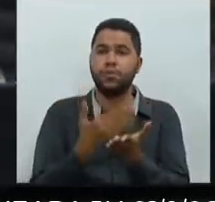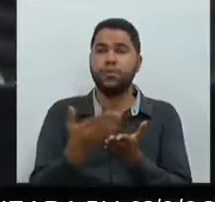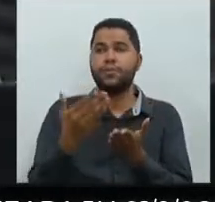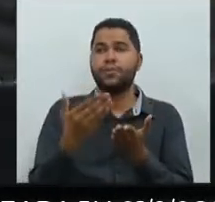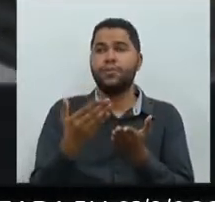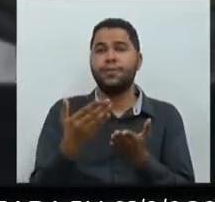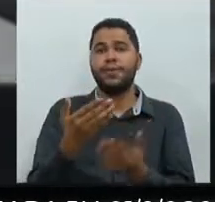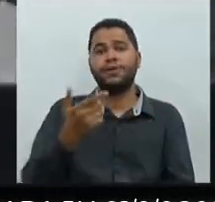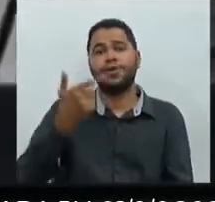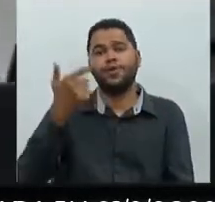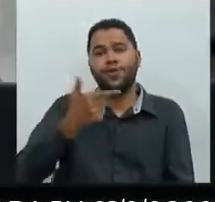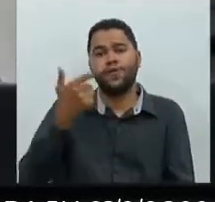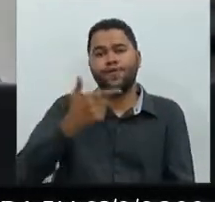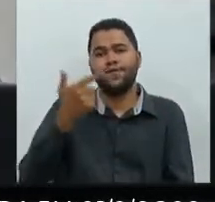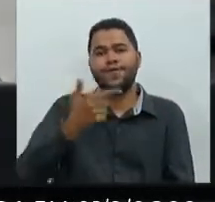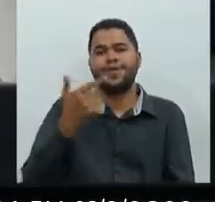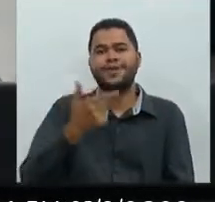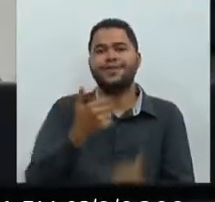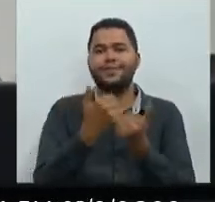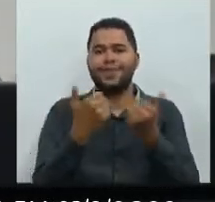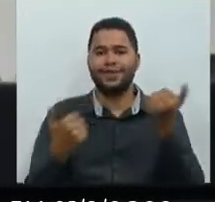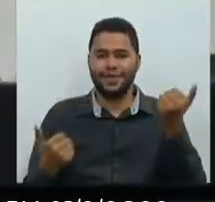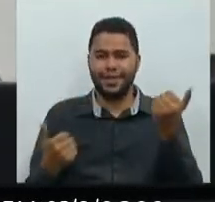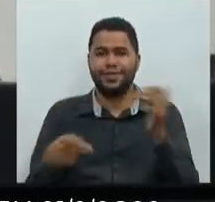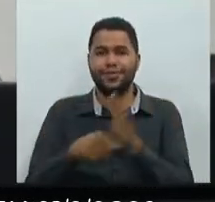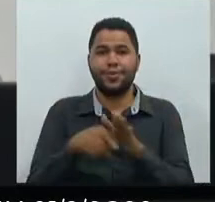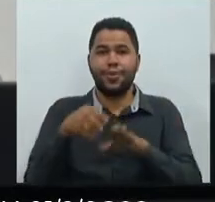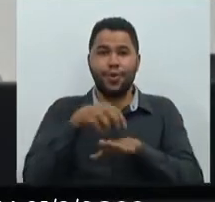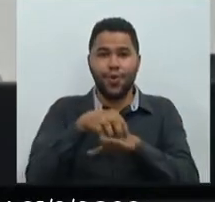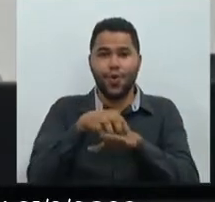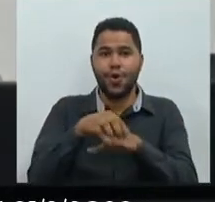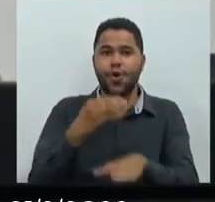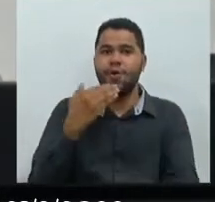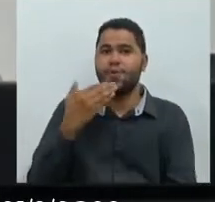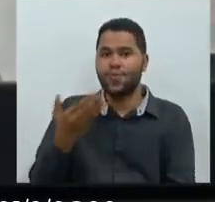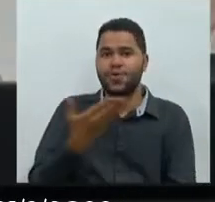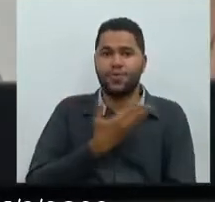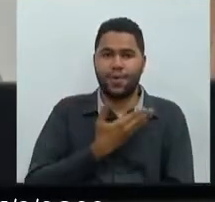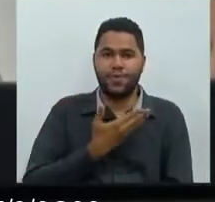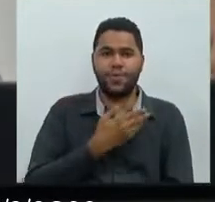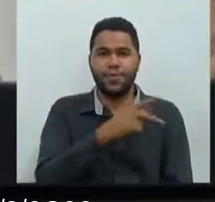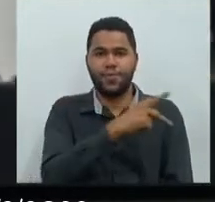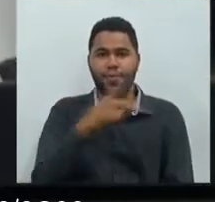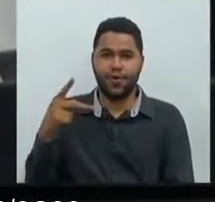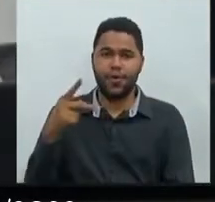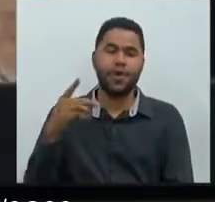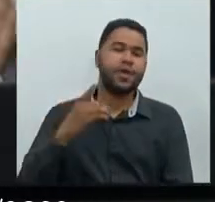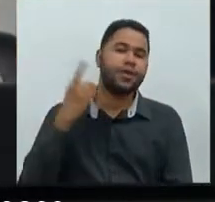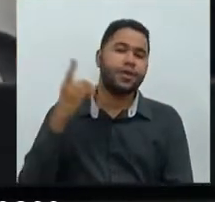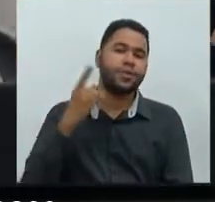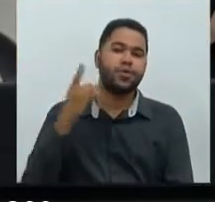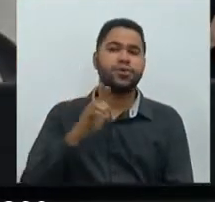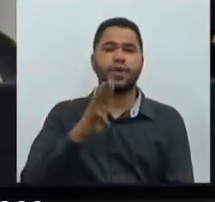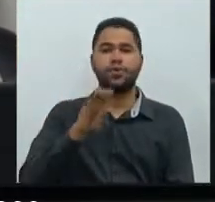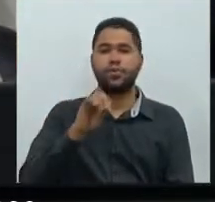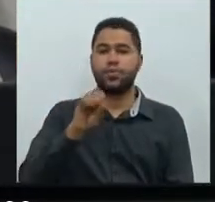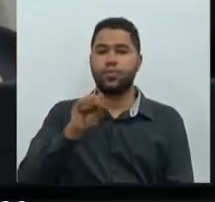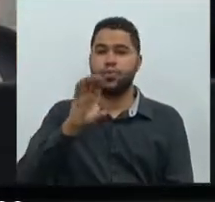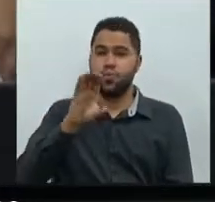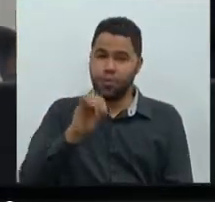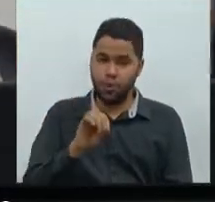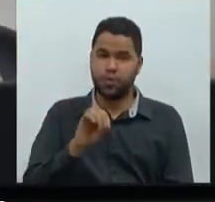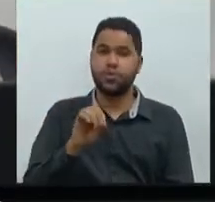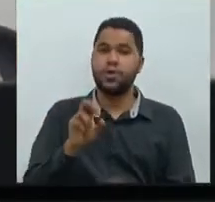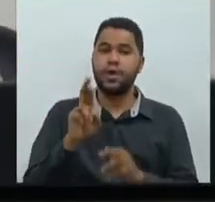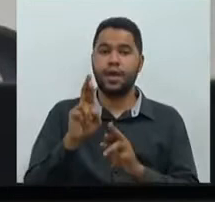sou vice-presidente da Comissão de Cultura e hoje fui atender ao pedido do amigo, nosso presidente, deputado Bosco, e fui representar a comissão junto